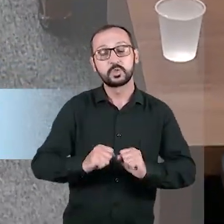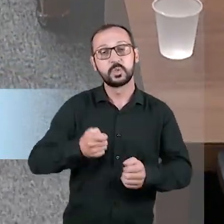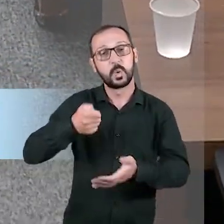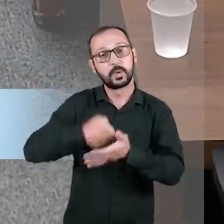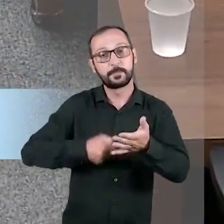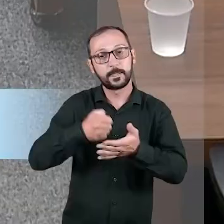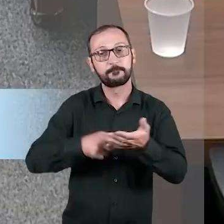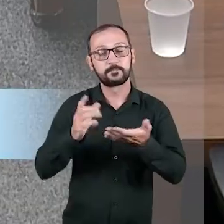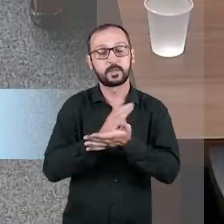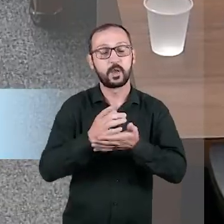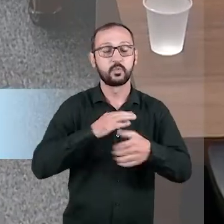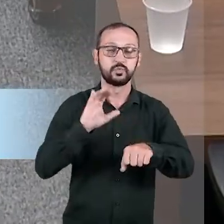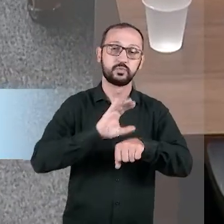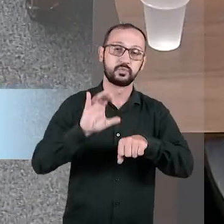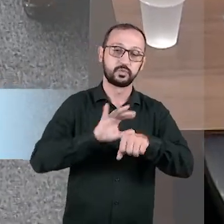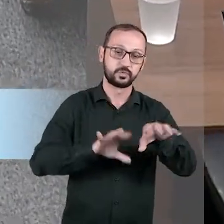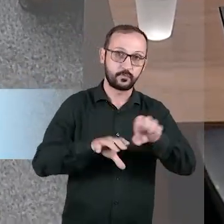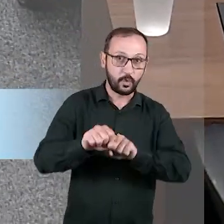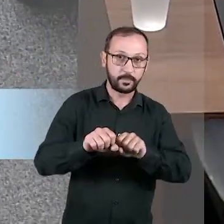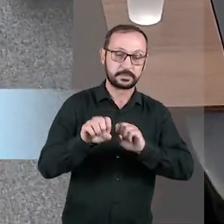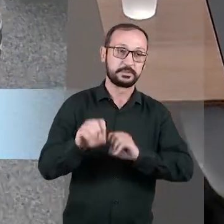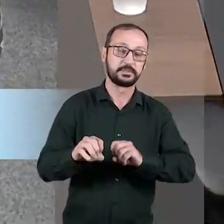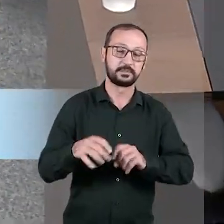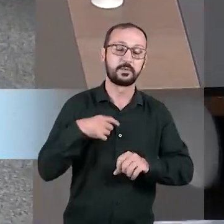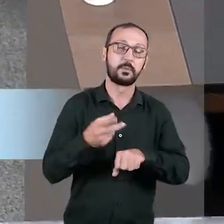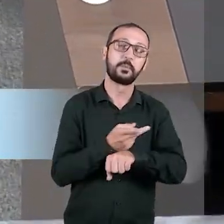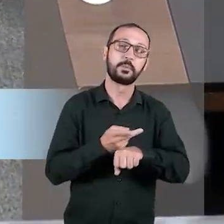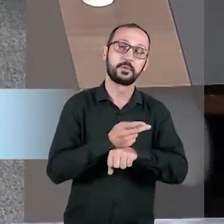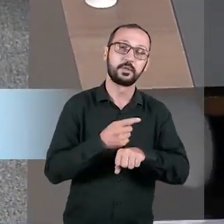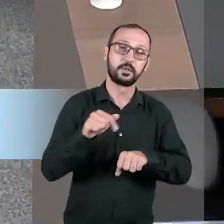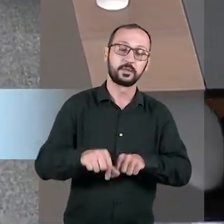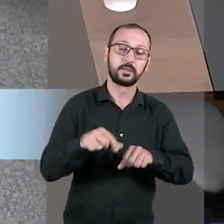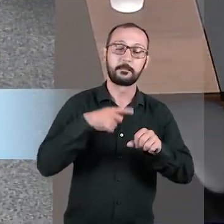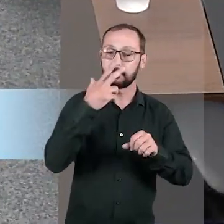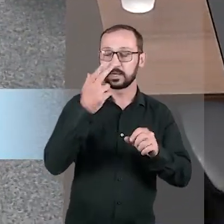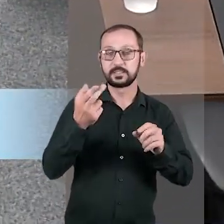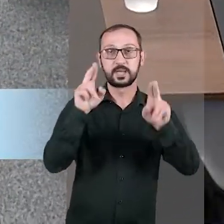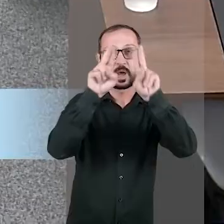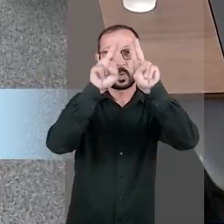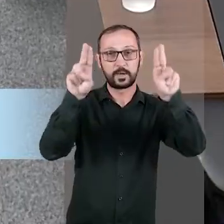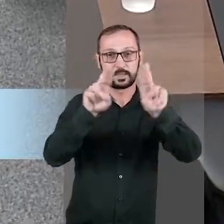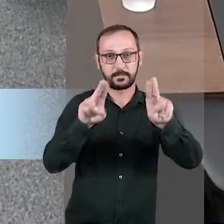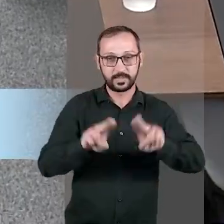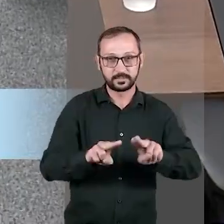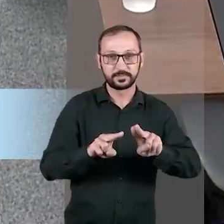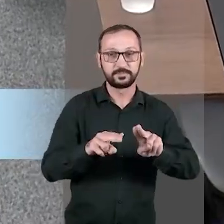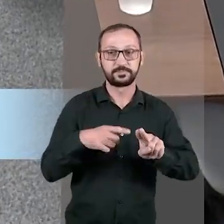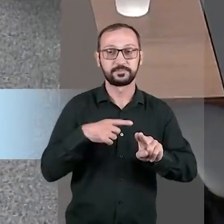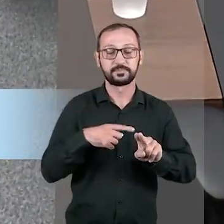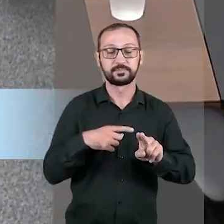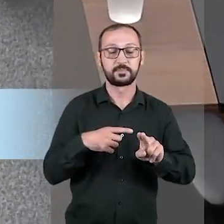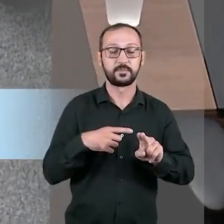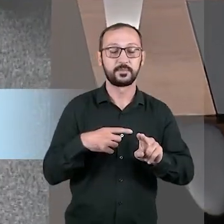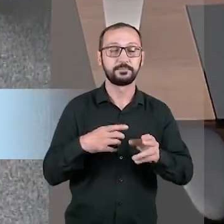exigir. Existem cursos de formação. Eu fui buscar aqui, a Unimed estava oferecendo, mas para os profissionais